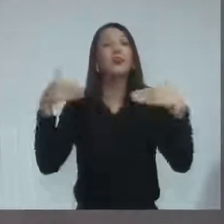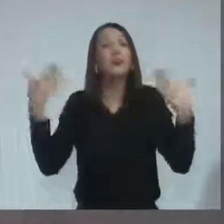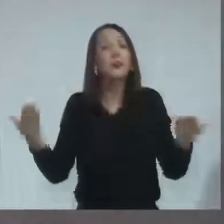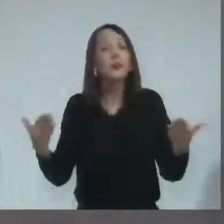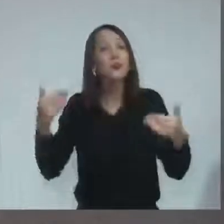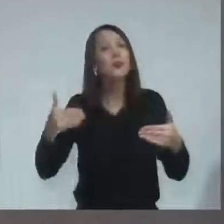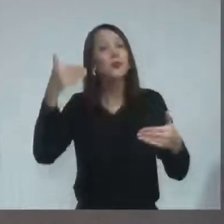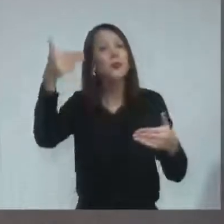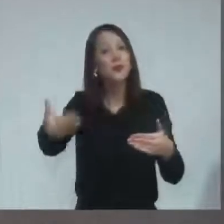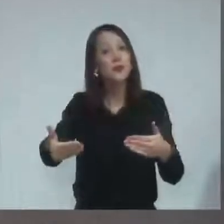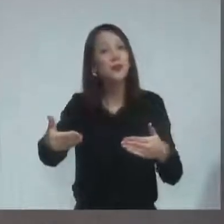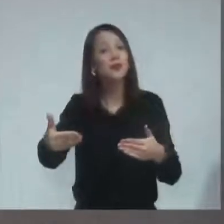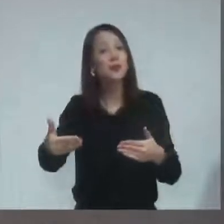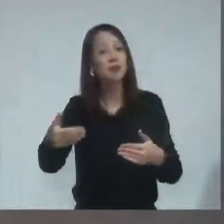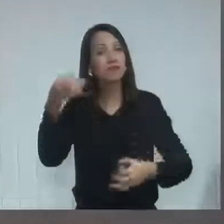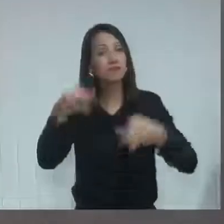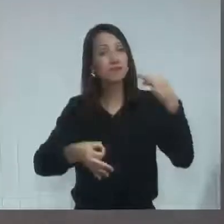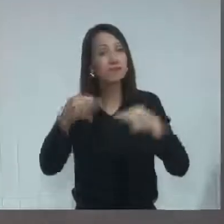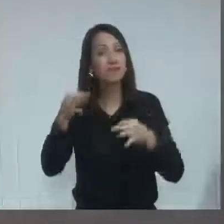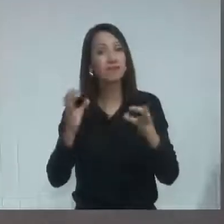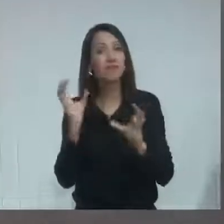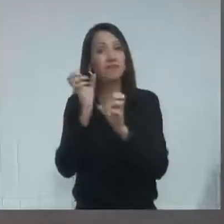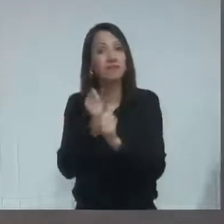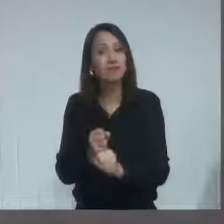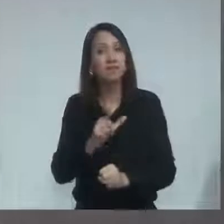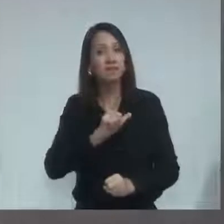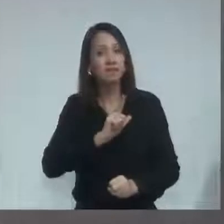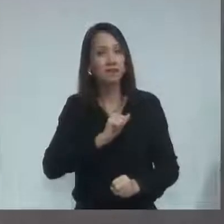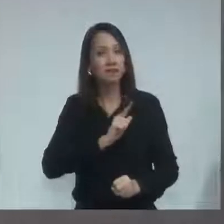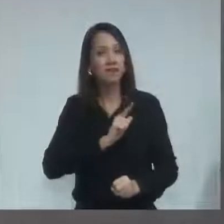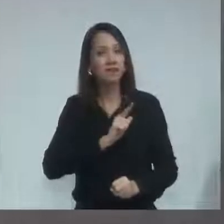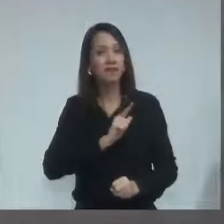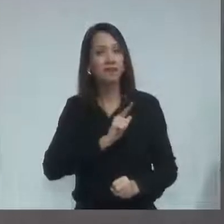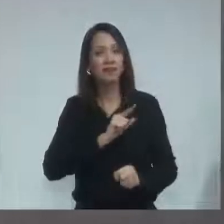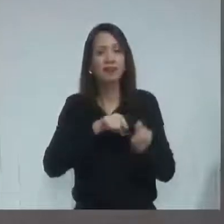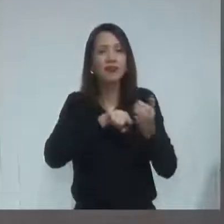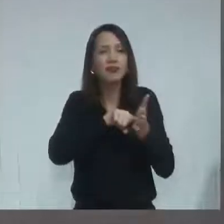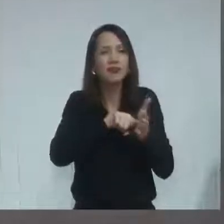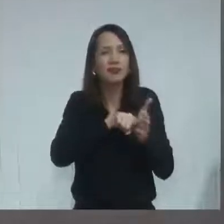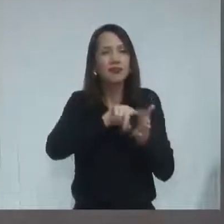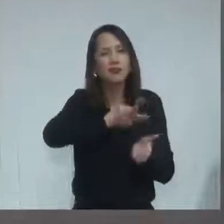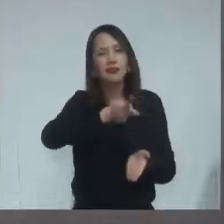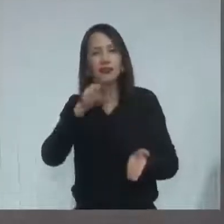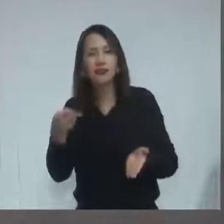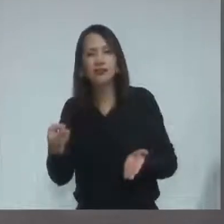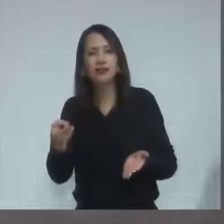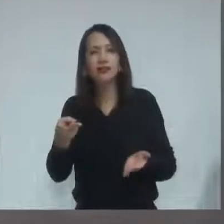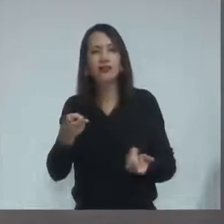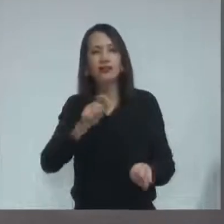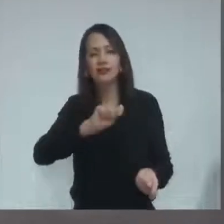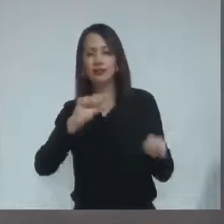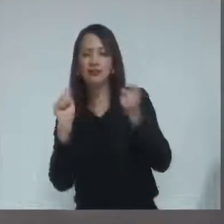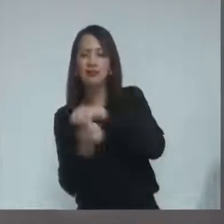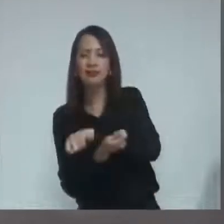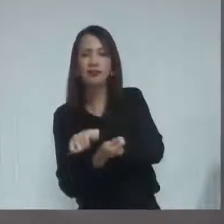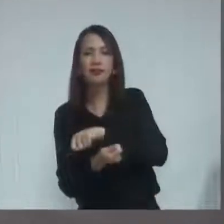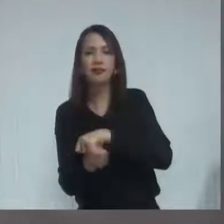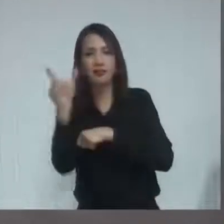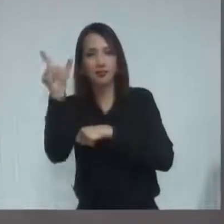próximo passo na justiça? É converter aquele que está sendo investigado ou indiciado em